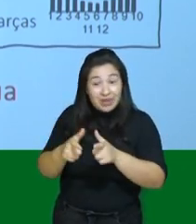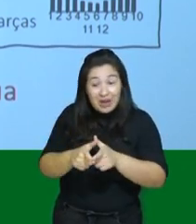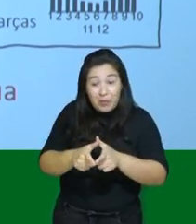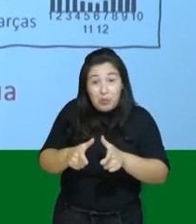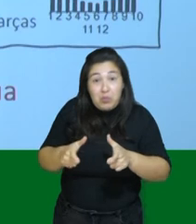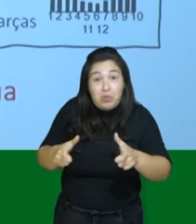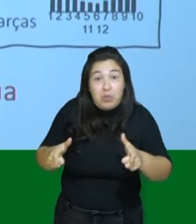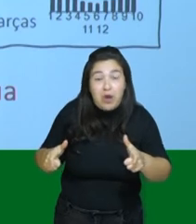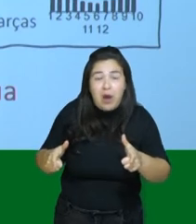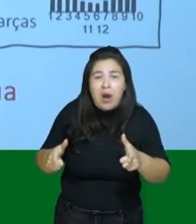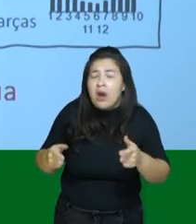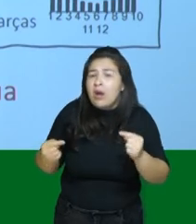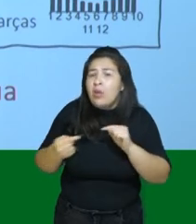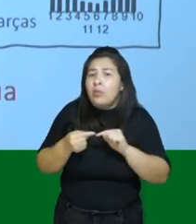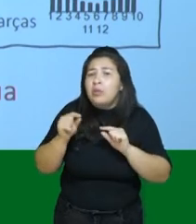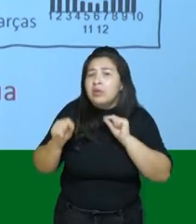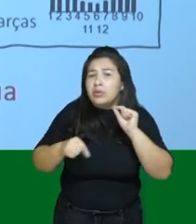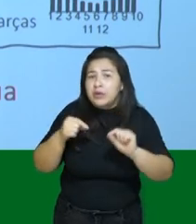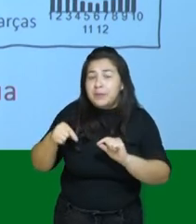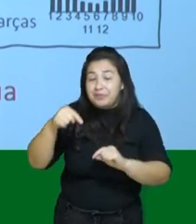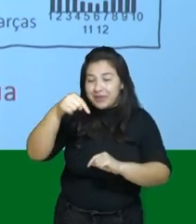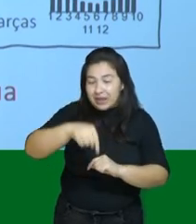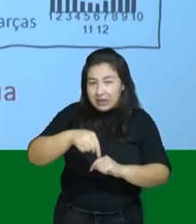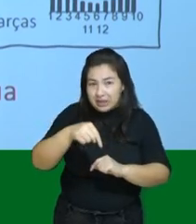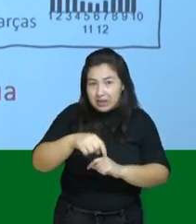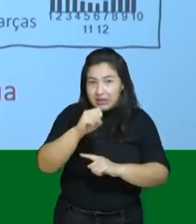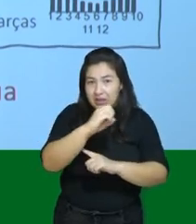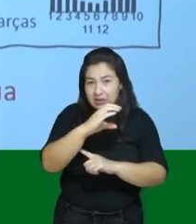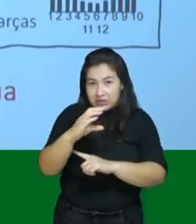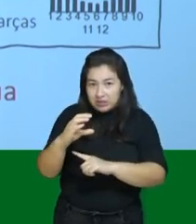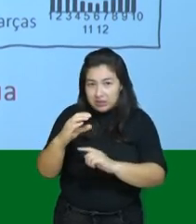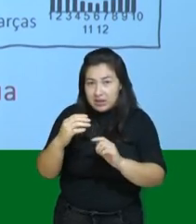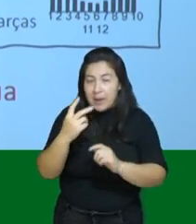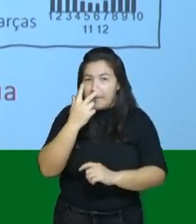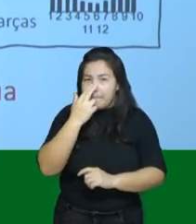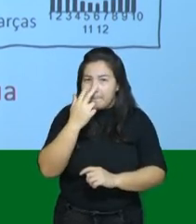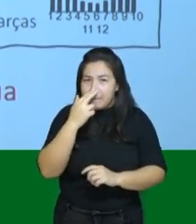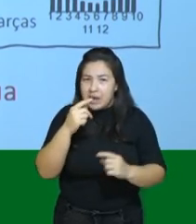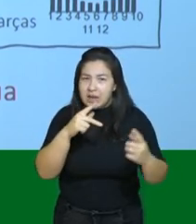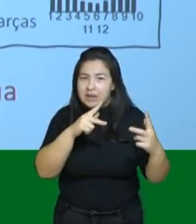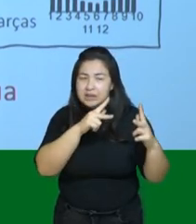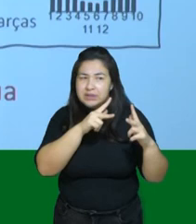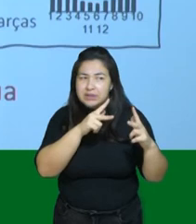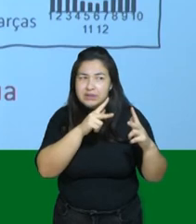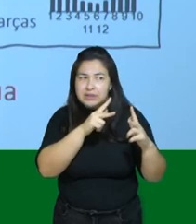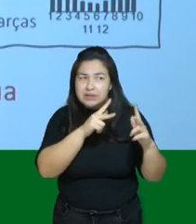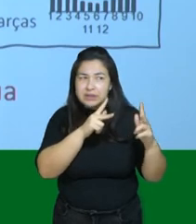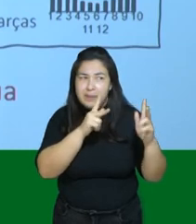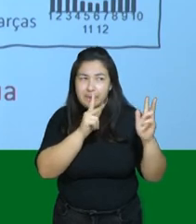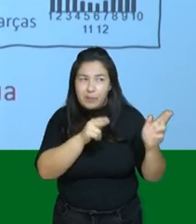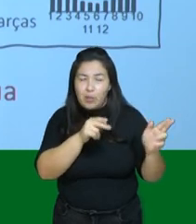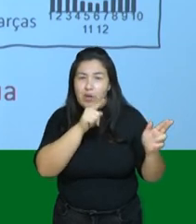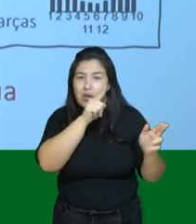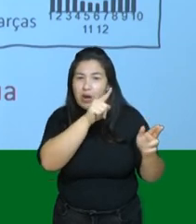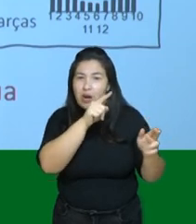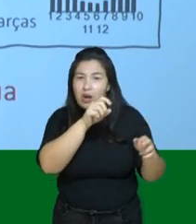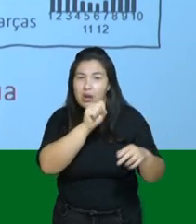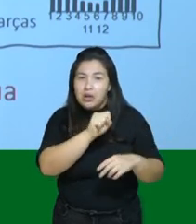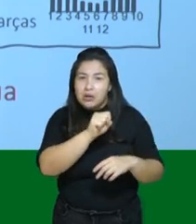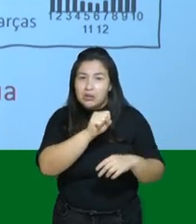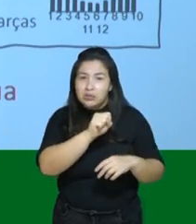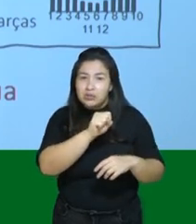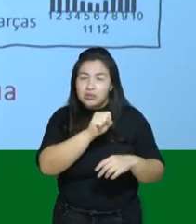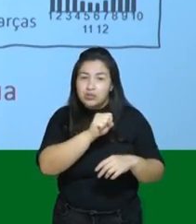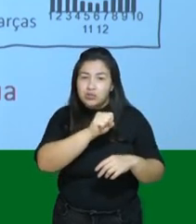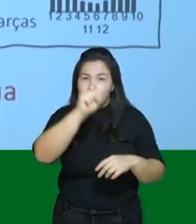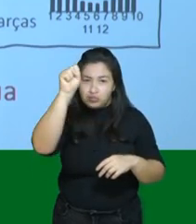que isso significa? O clima de Santa Catarina está ficando mais parecido com o clima do Sudeste. Como é que é o clima do Sudeste? Então,